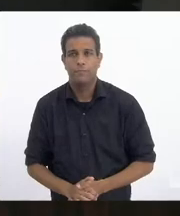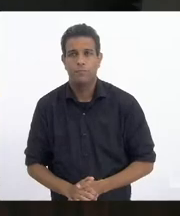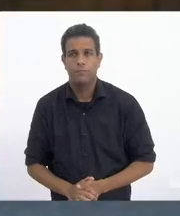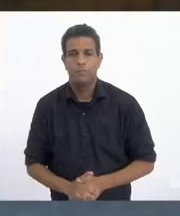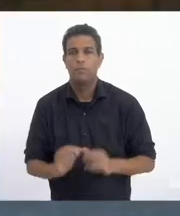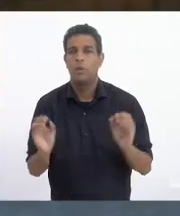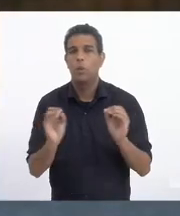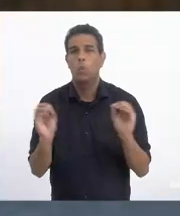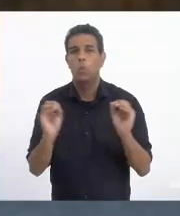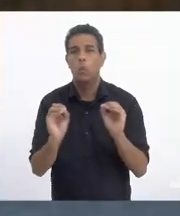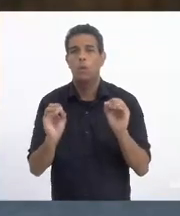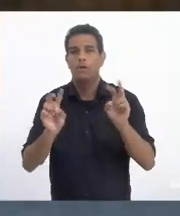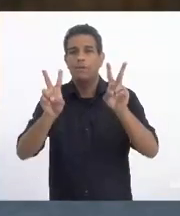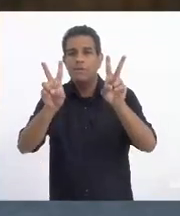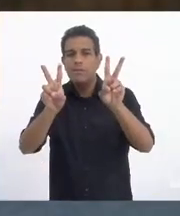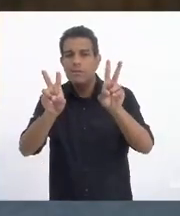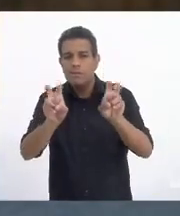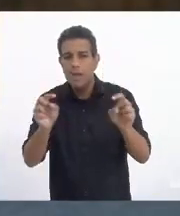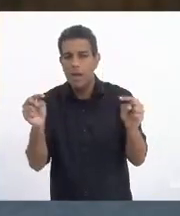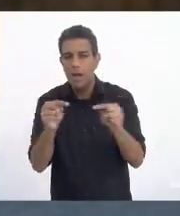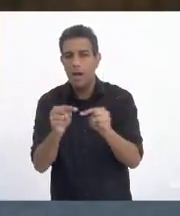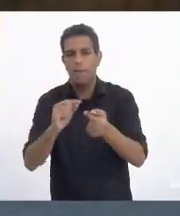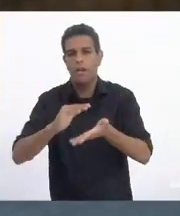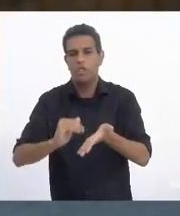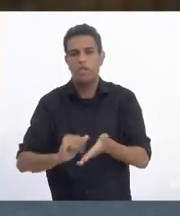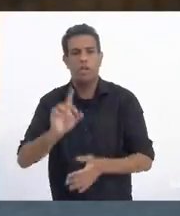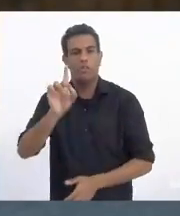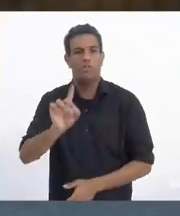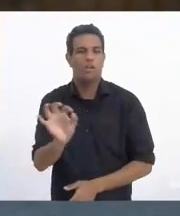Não está na pauta essa questão.